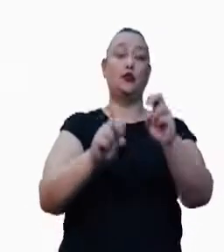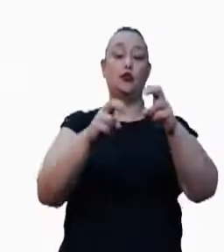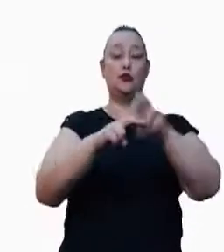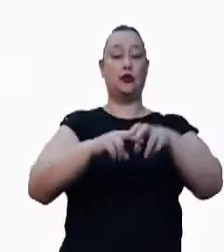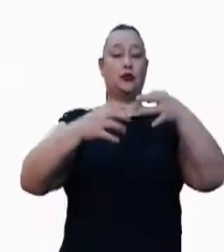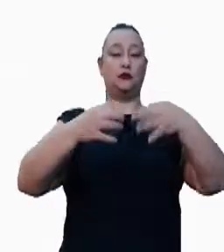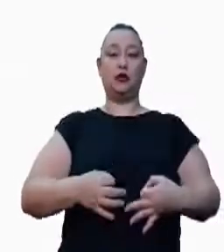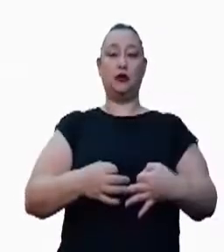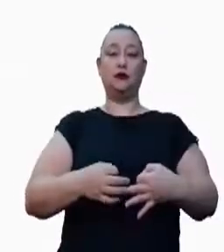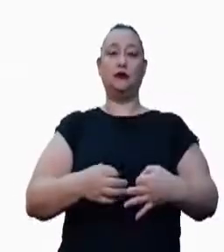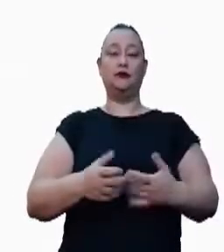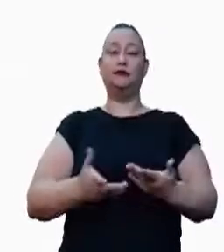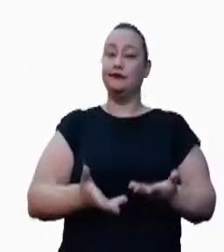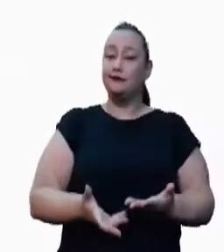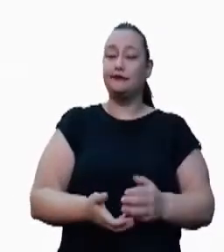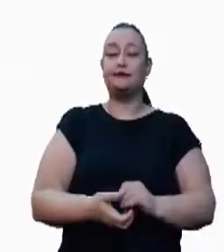adequada.